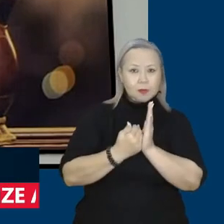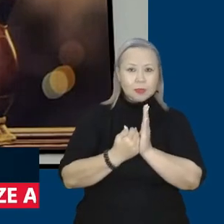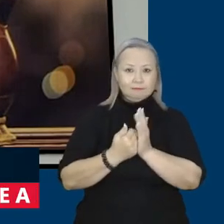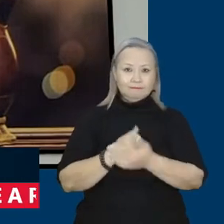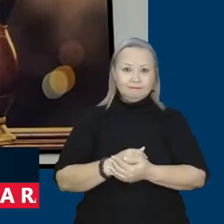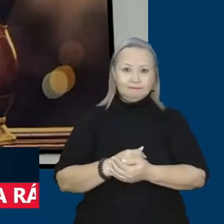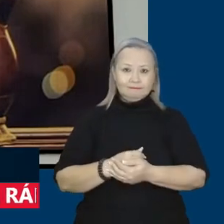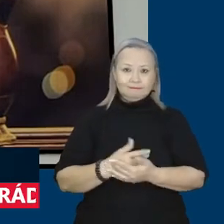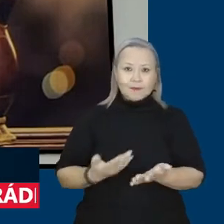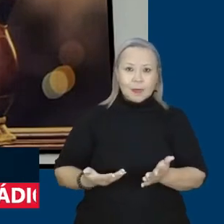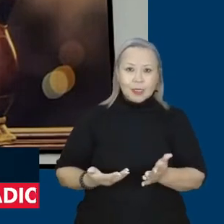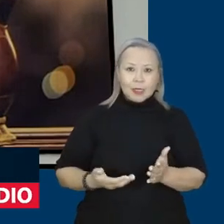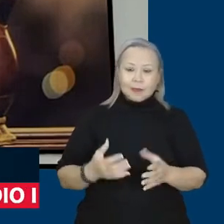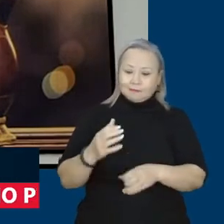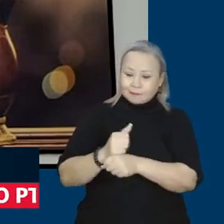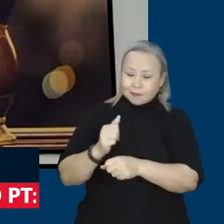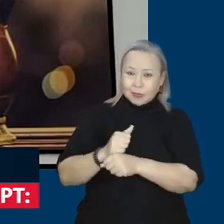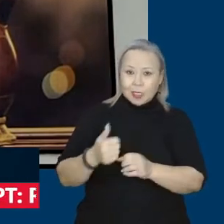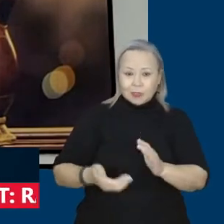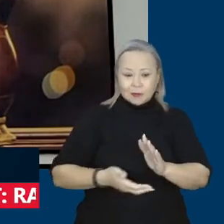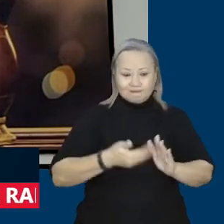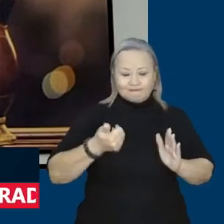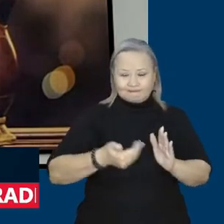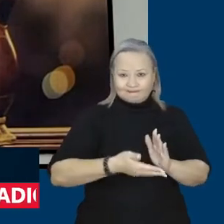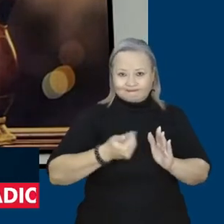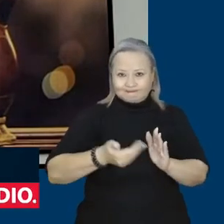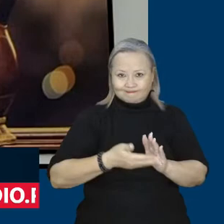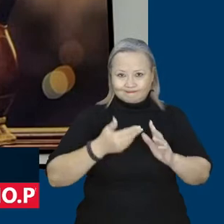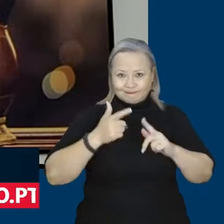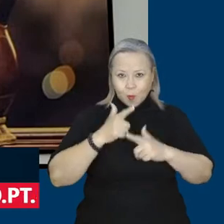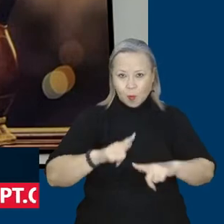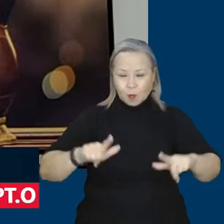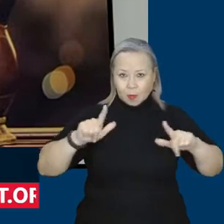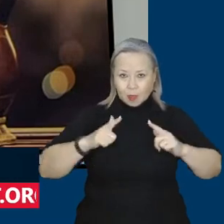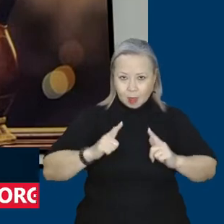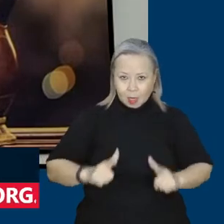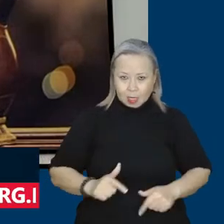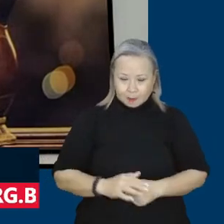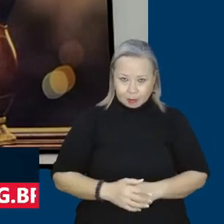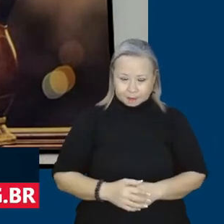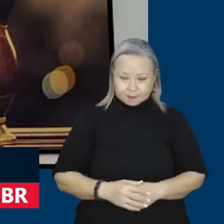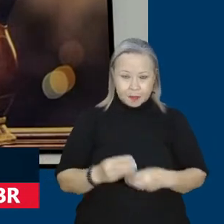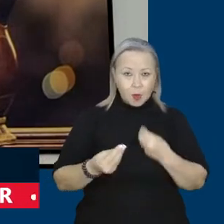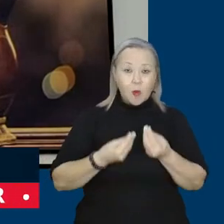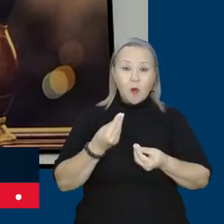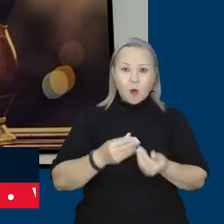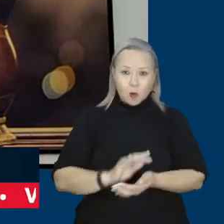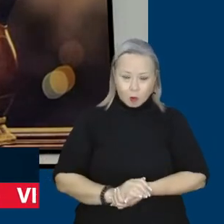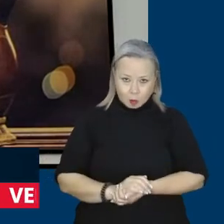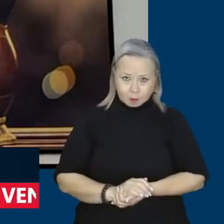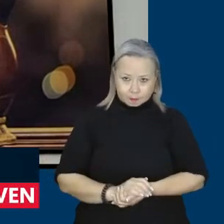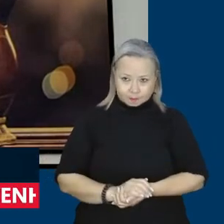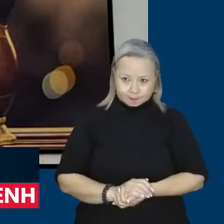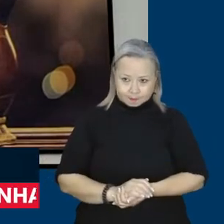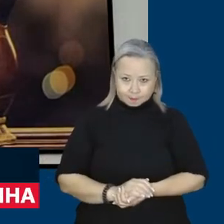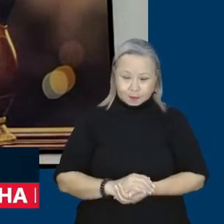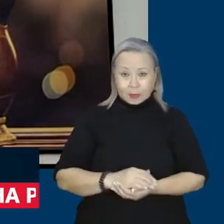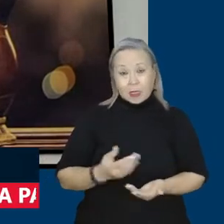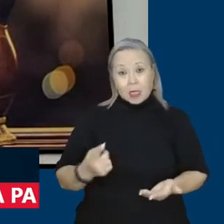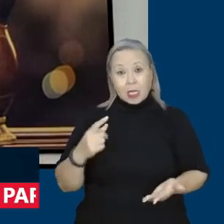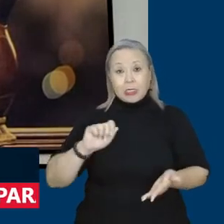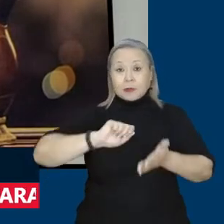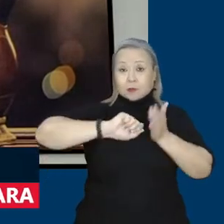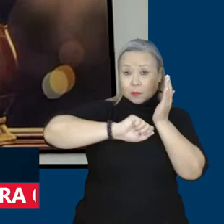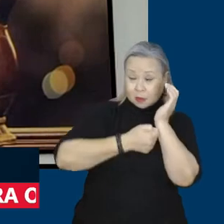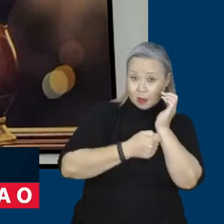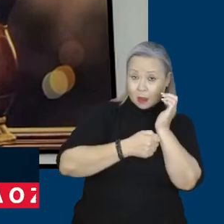o caixa raspado agora inclusive havia um compromisso porque já trancaram depois liberaram e